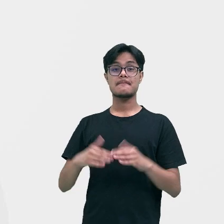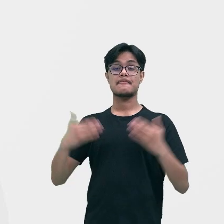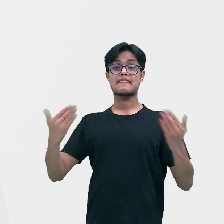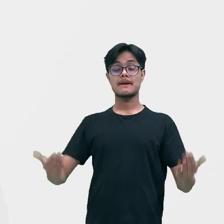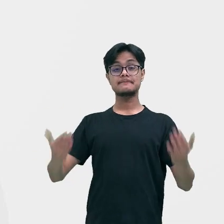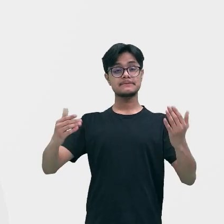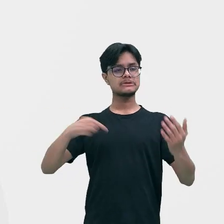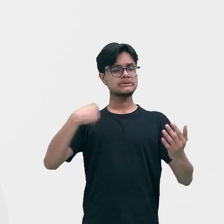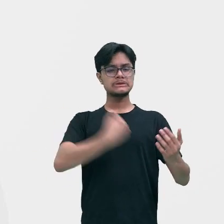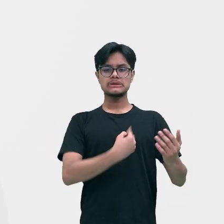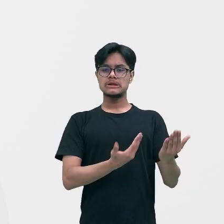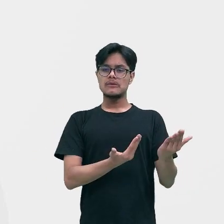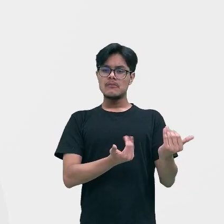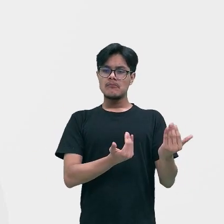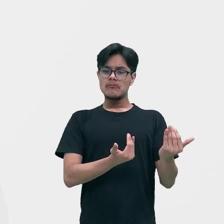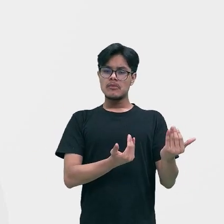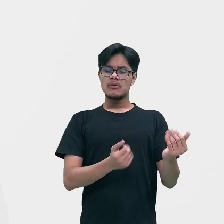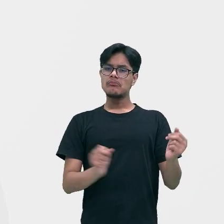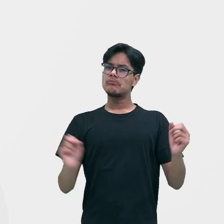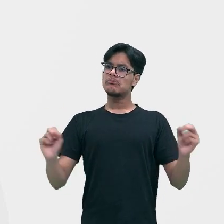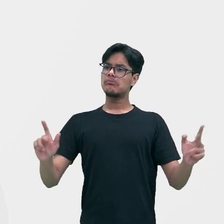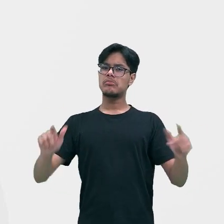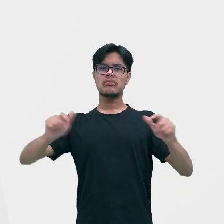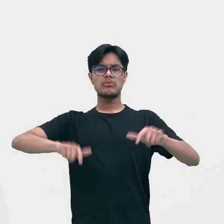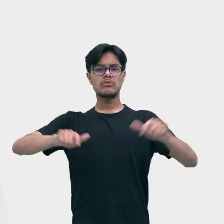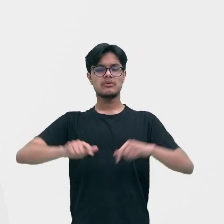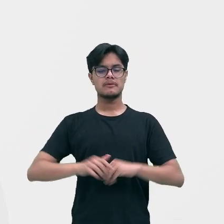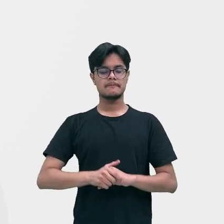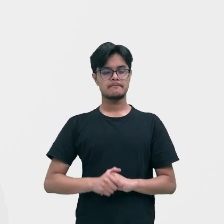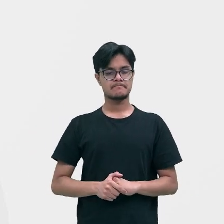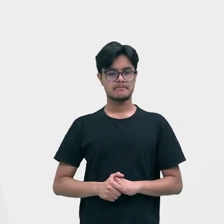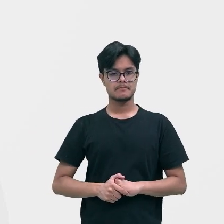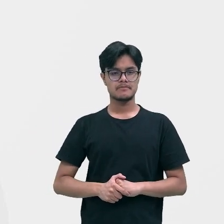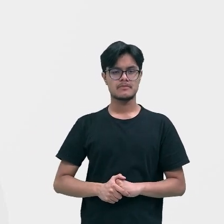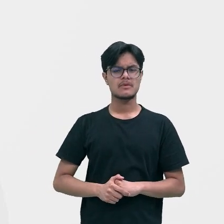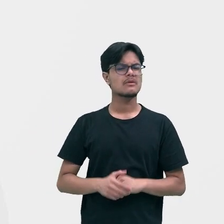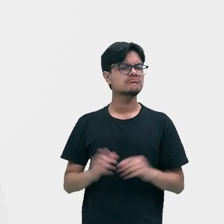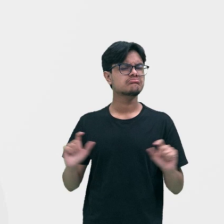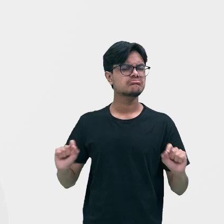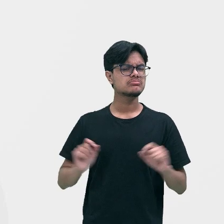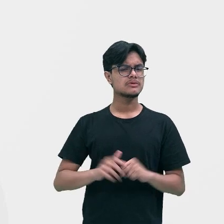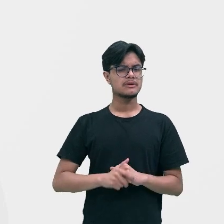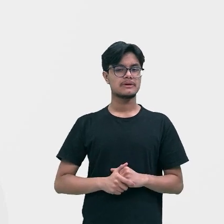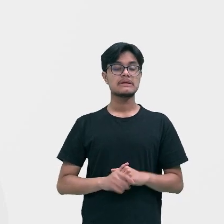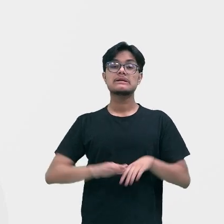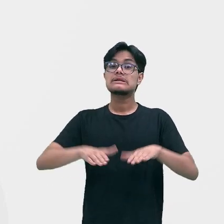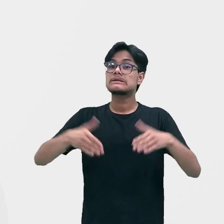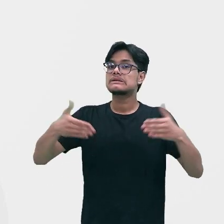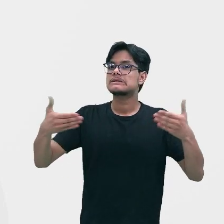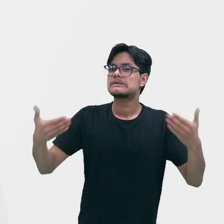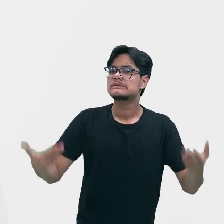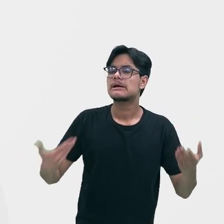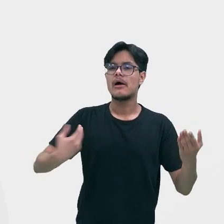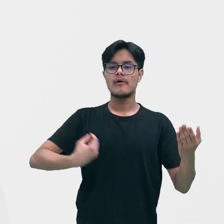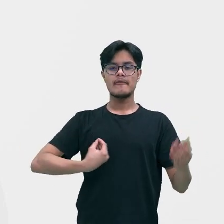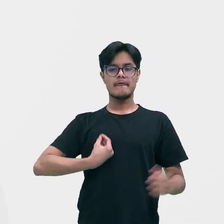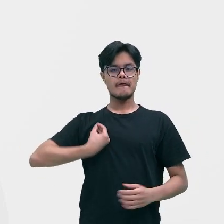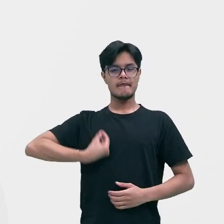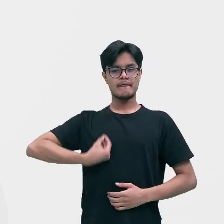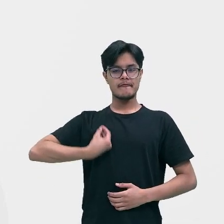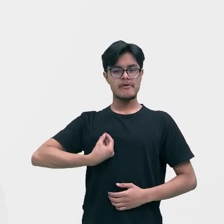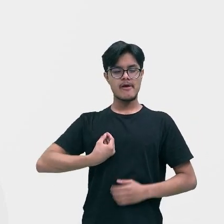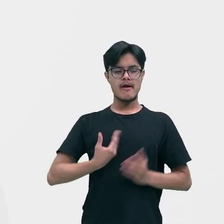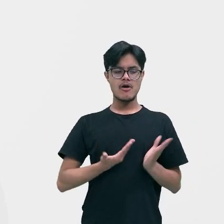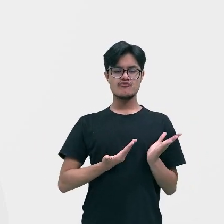tão jovens, né, como região, vamos avançar e vamos entender o seguinte: o modo como cada um vivencia